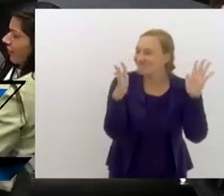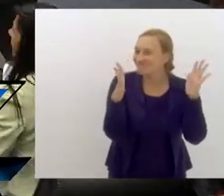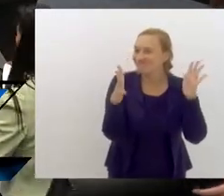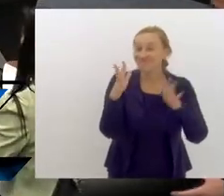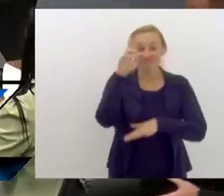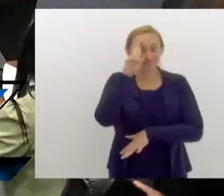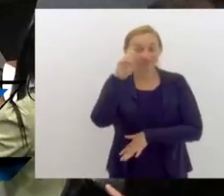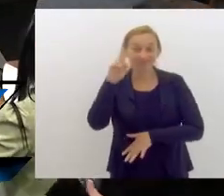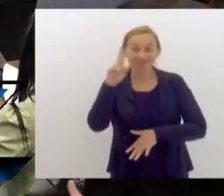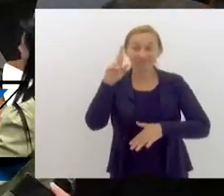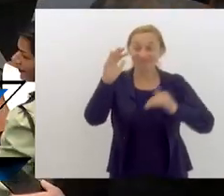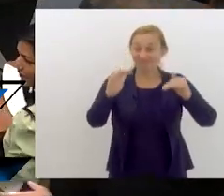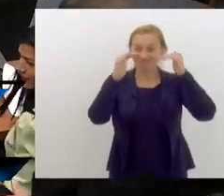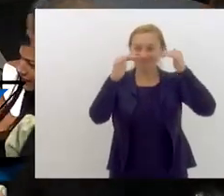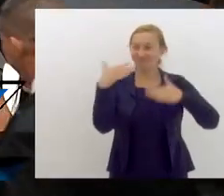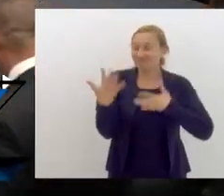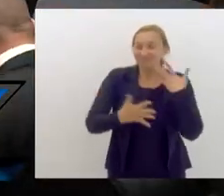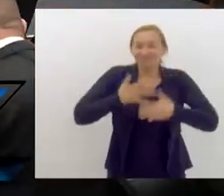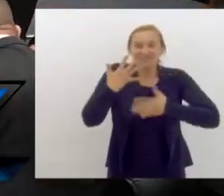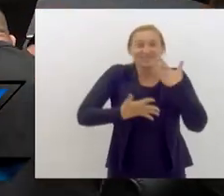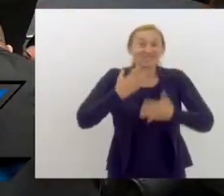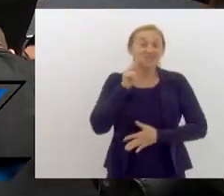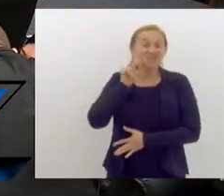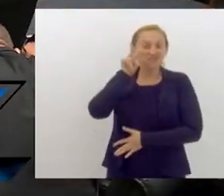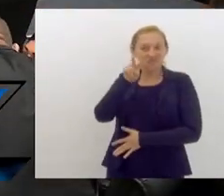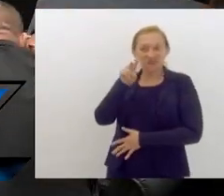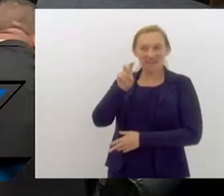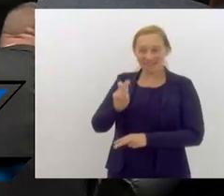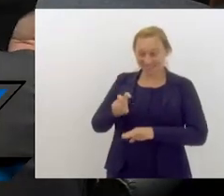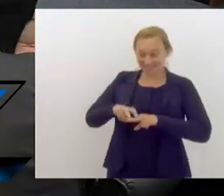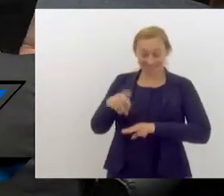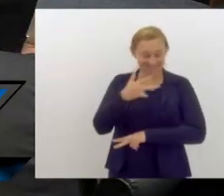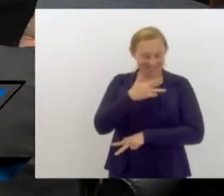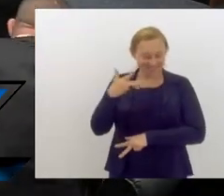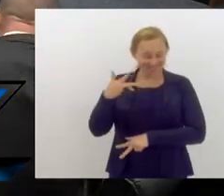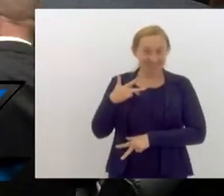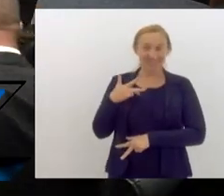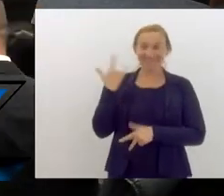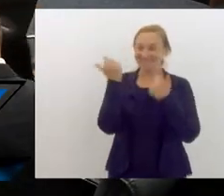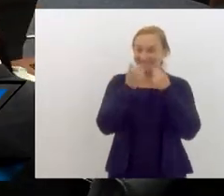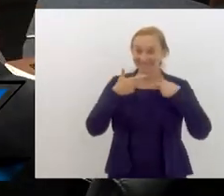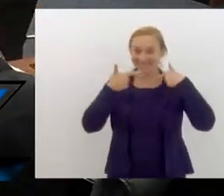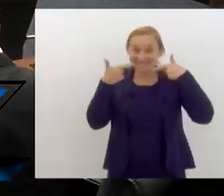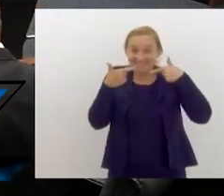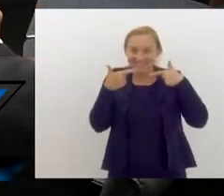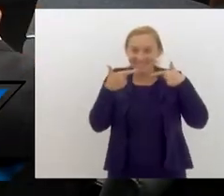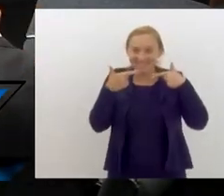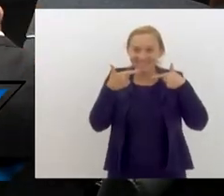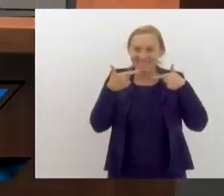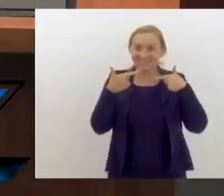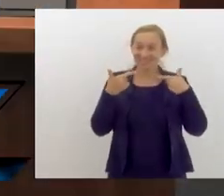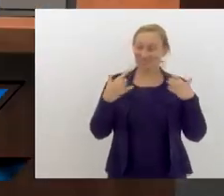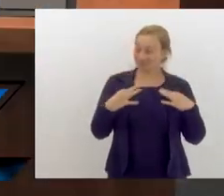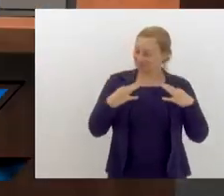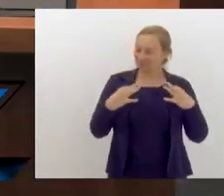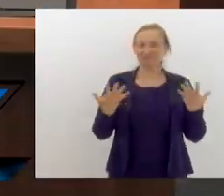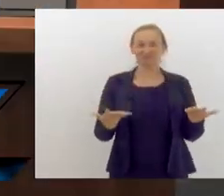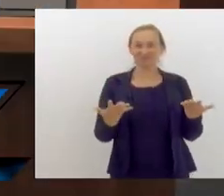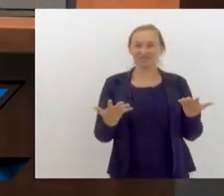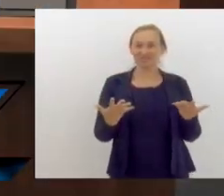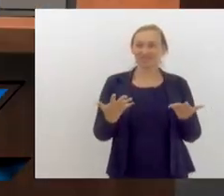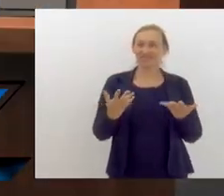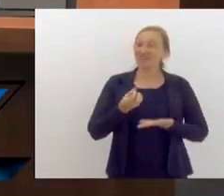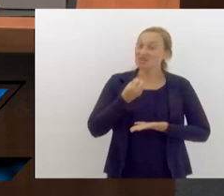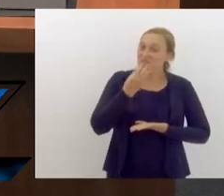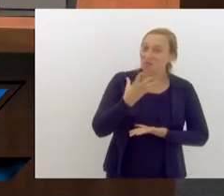ordem silêncio alegria imensa vê-lo aí gozando de saúde que esse sorriso com esse trato Nada melhor do que